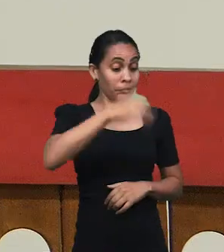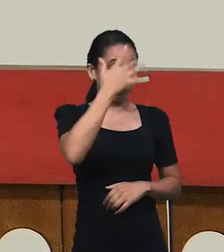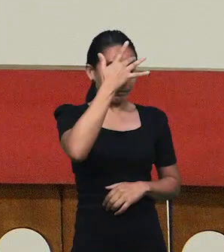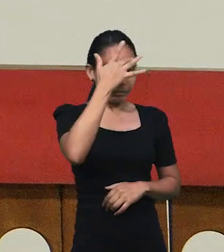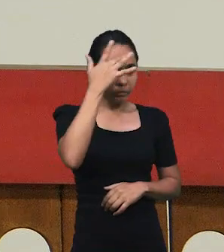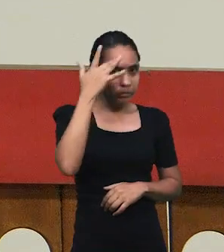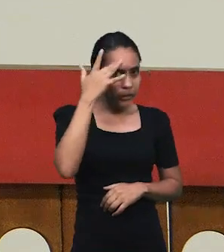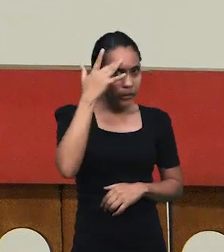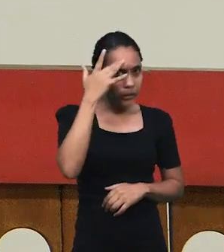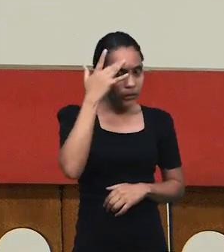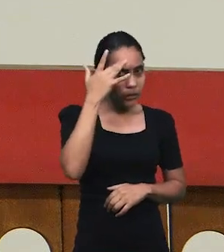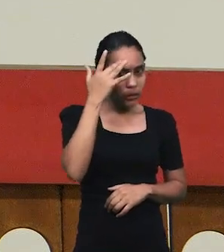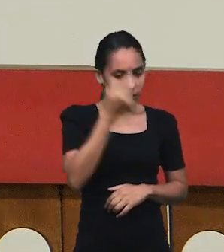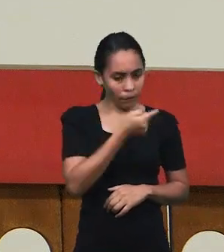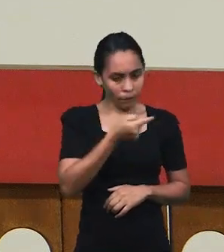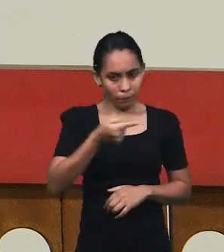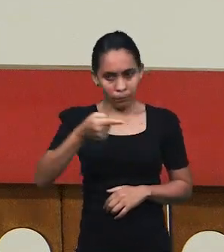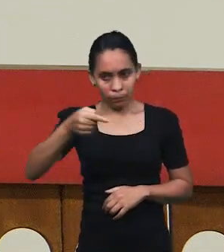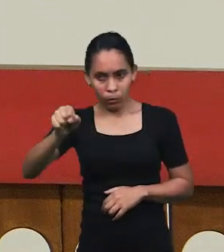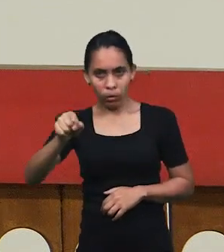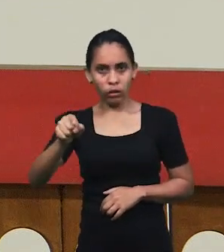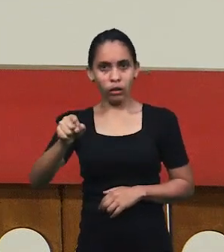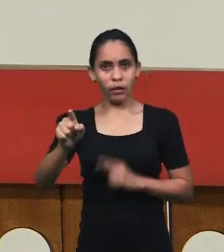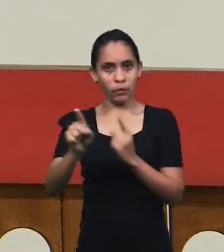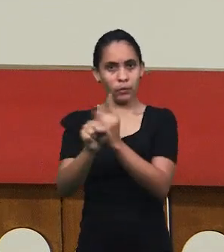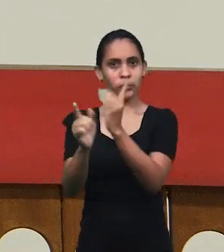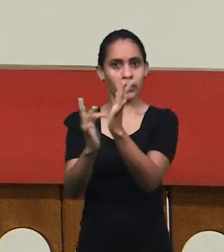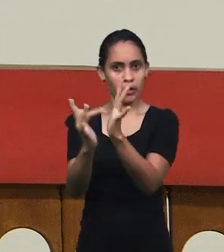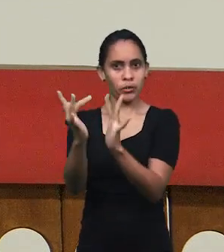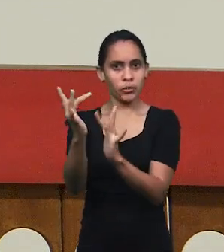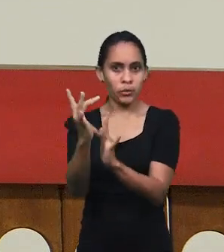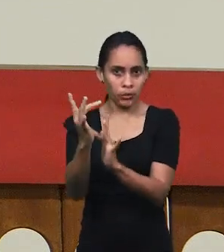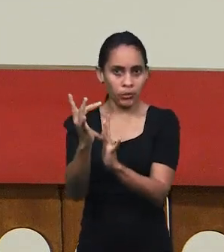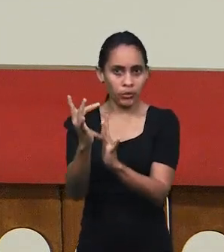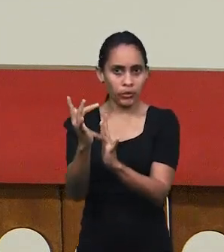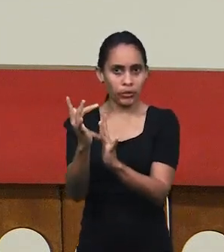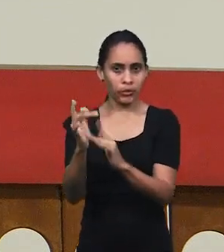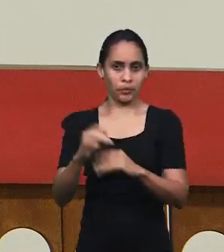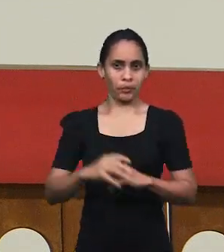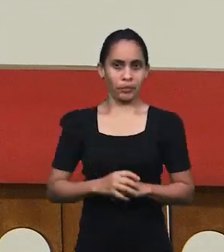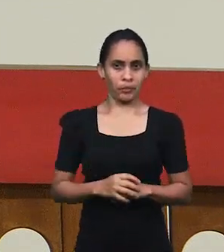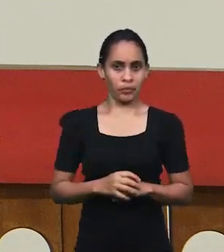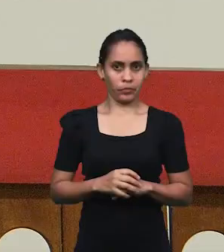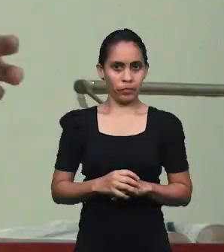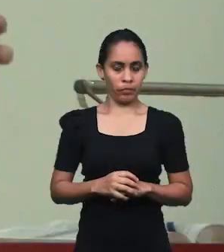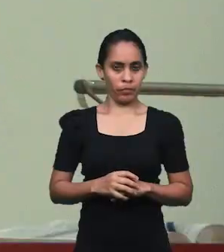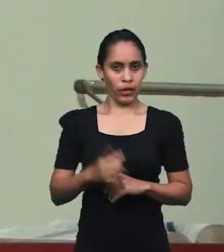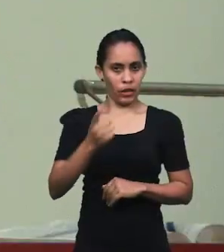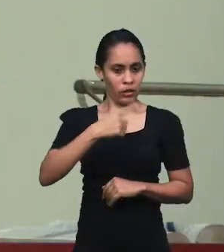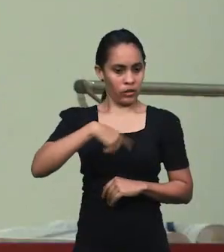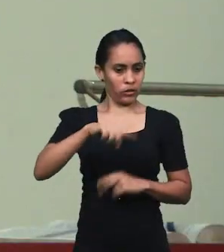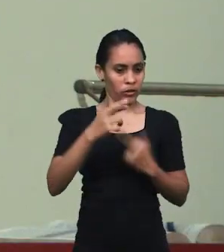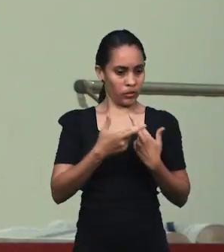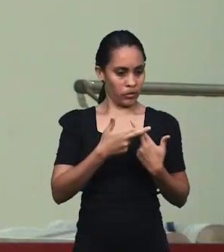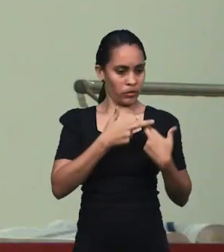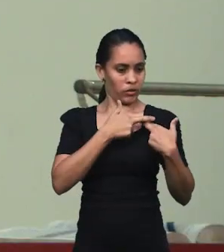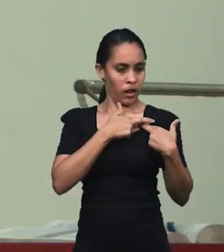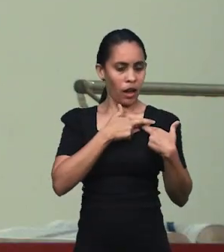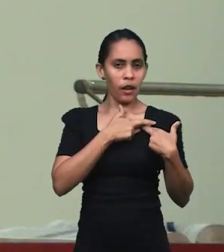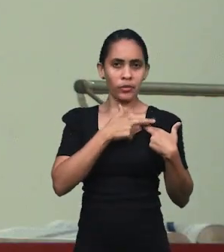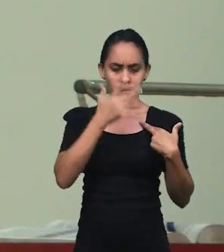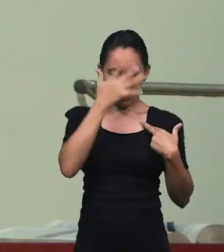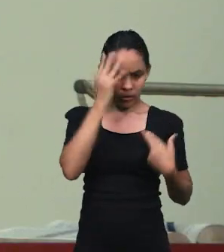E aquelas pessoas que foram ter com Jesus e abordaram Jesus, os anciãos, os líderes